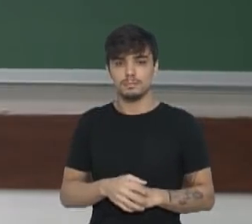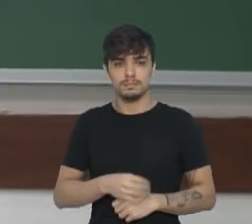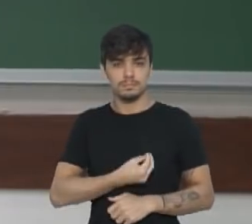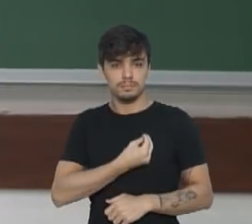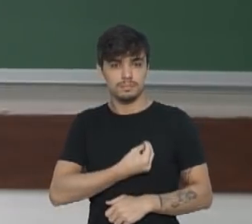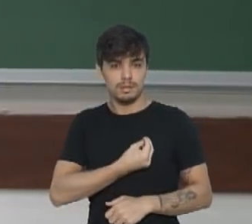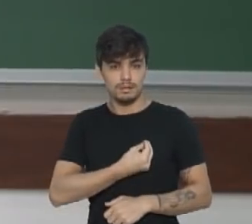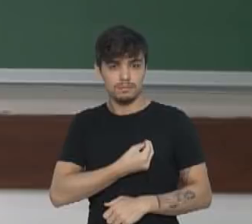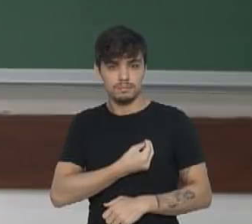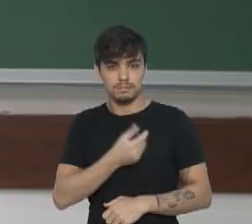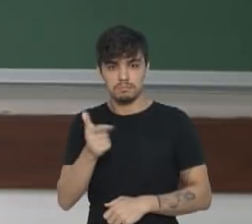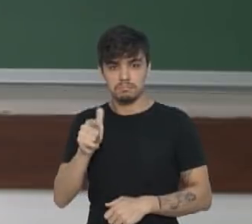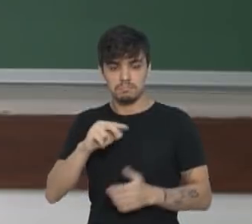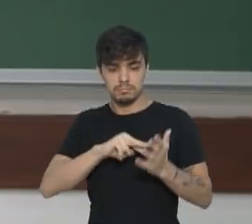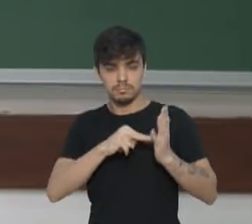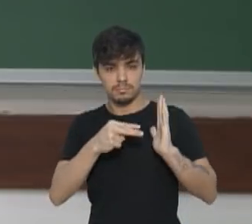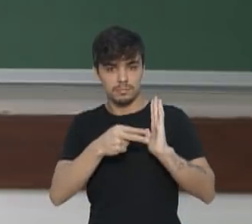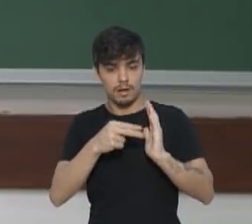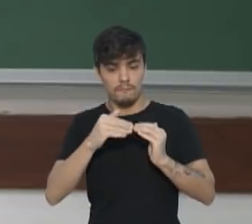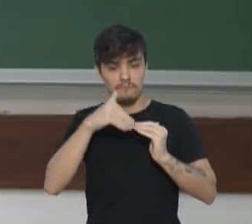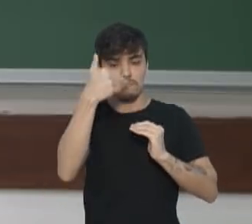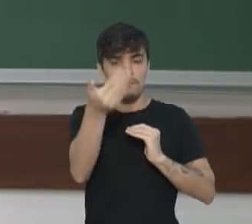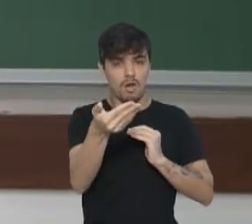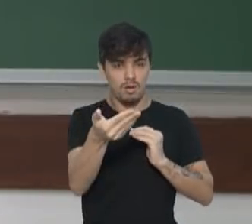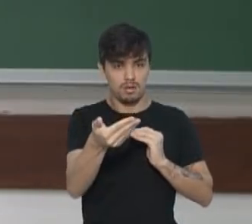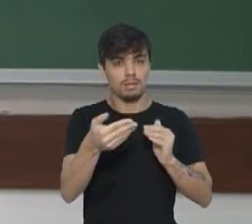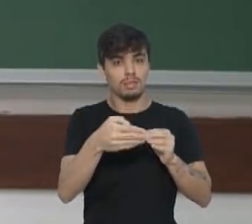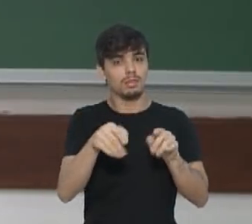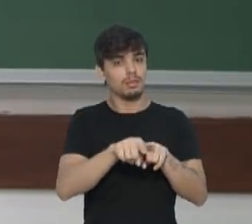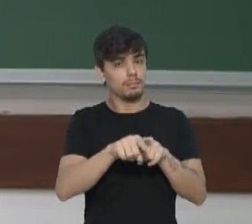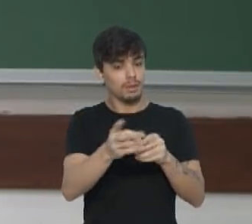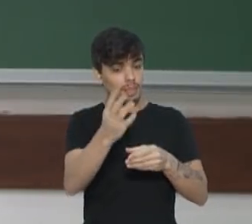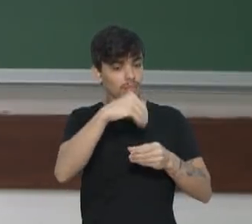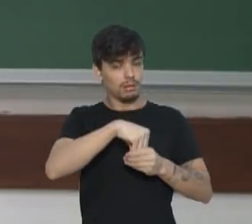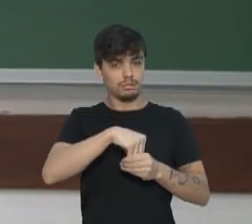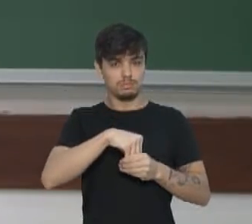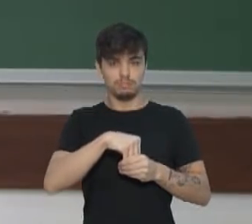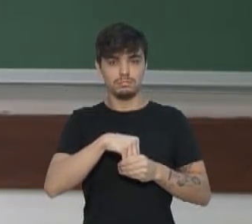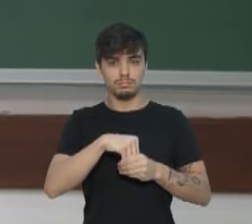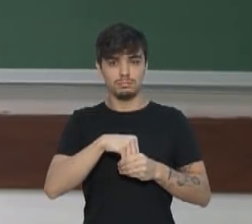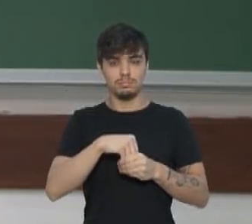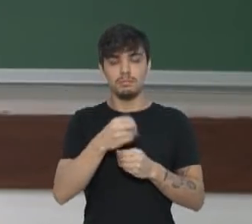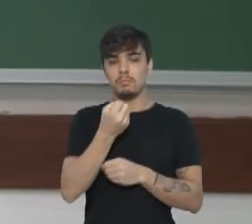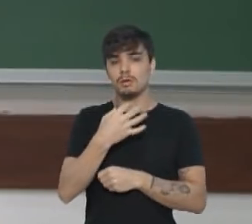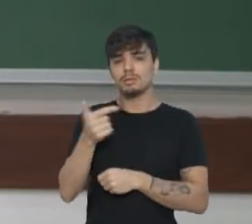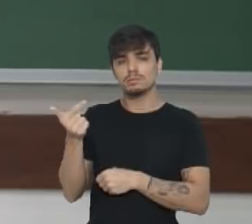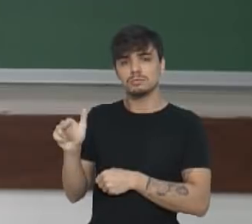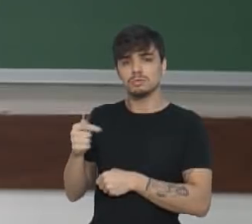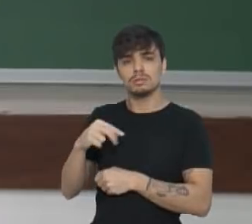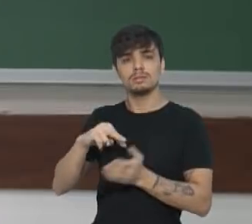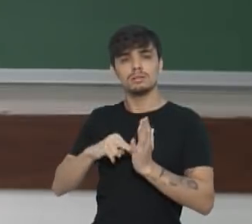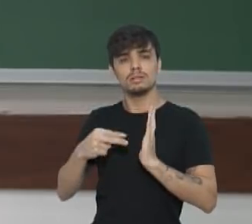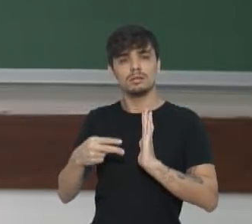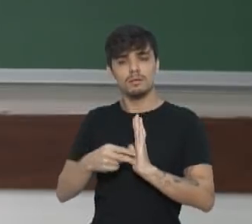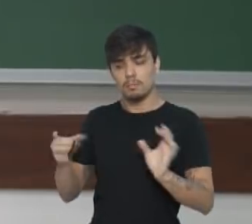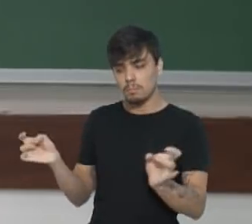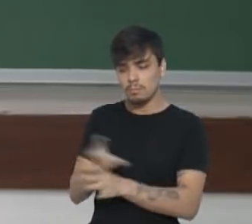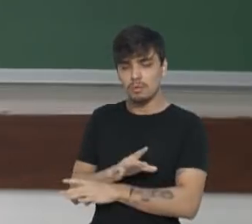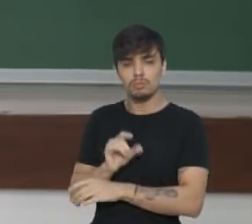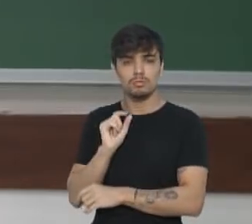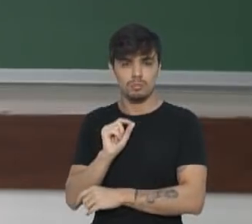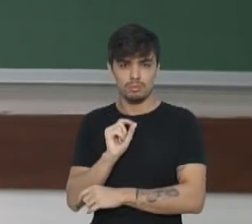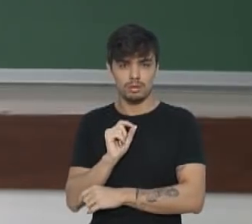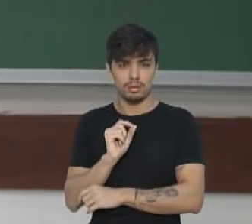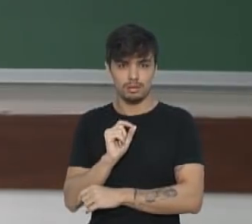vida não tem um sentido fora dela, a vida não tem um sentido dentro dela, e que bom! Porque se já não tem um sentido pronto, se já não tem um